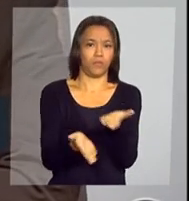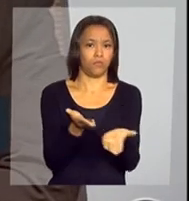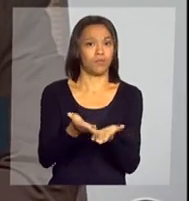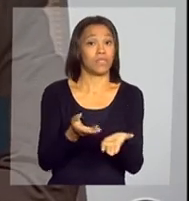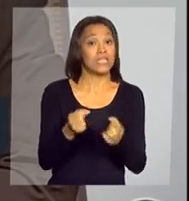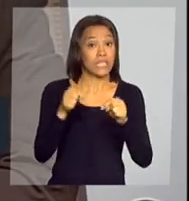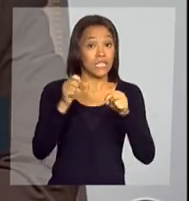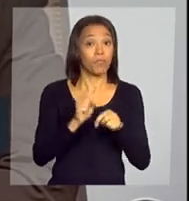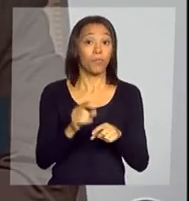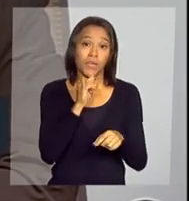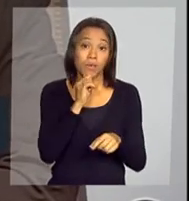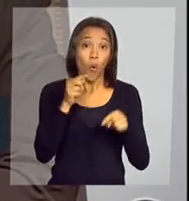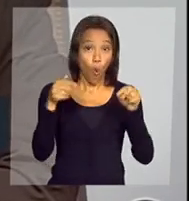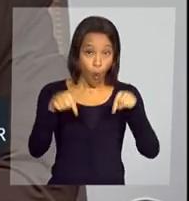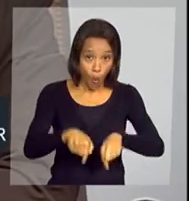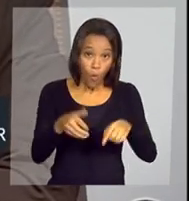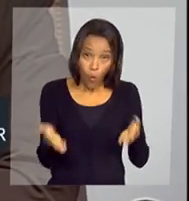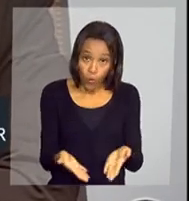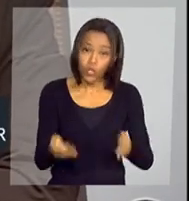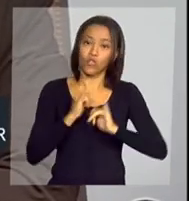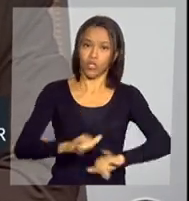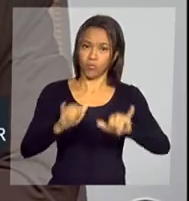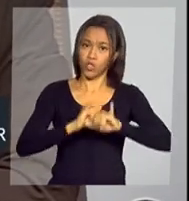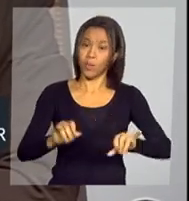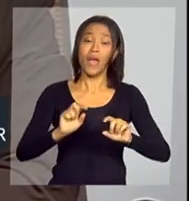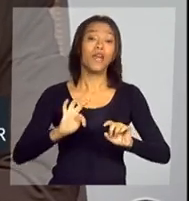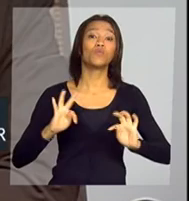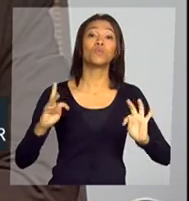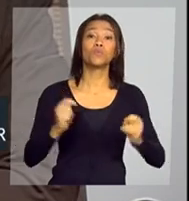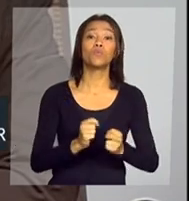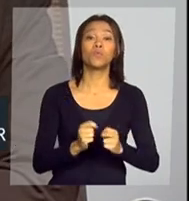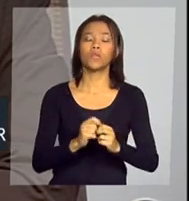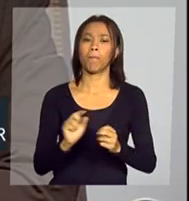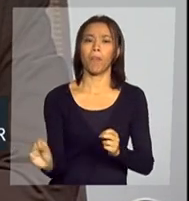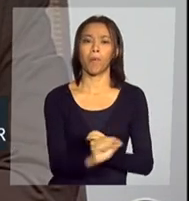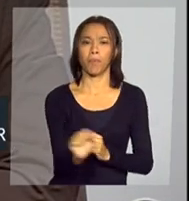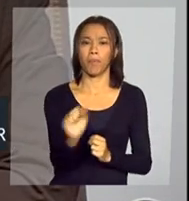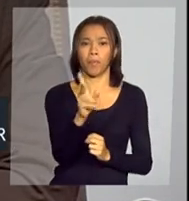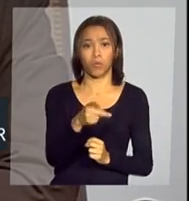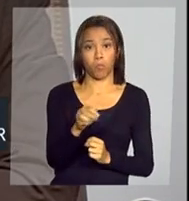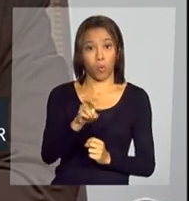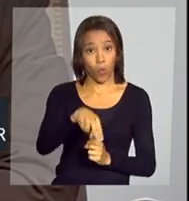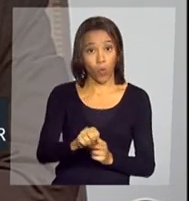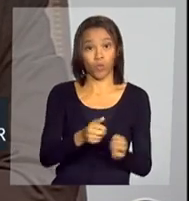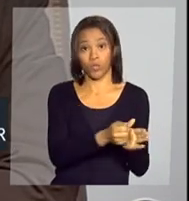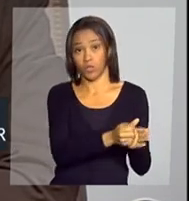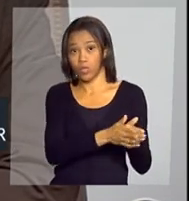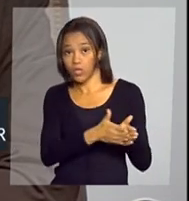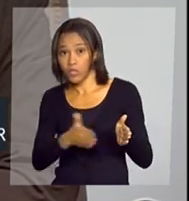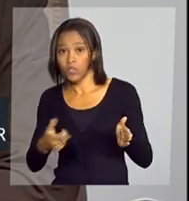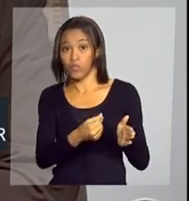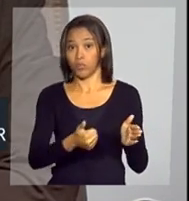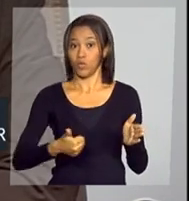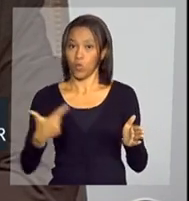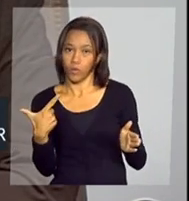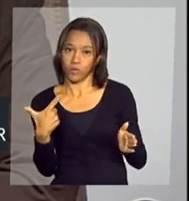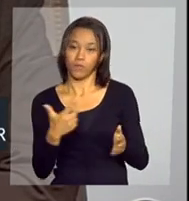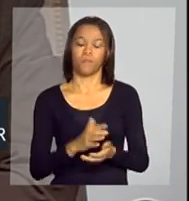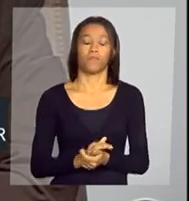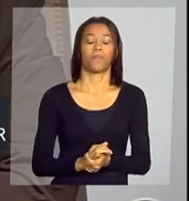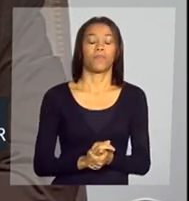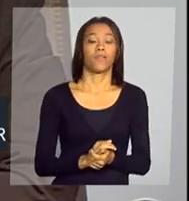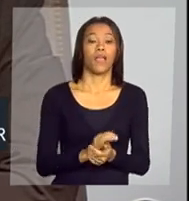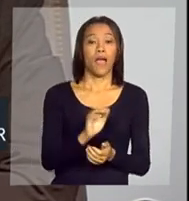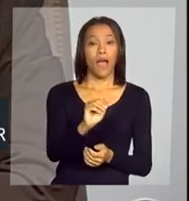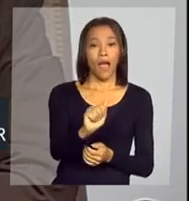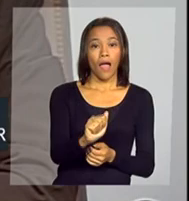isso que nós estamos divulgando hoje é tudo que chegou nos procons em 2012 o atendimento